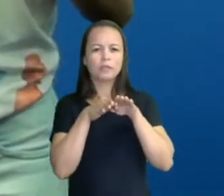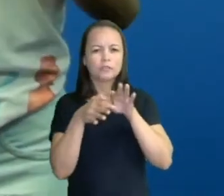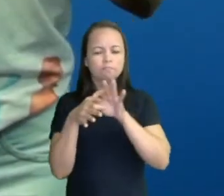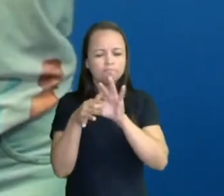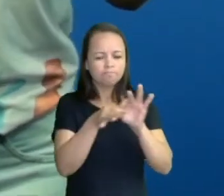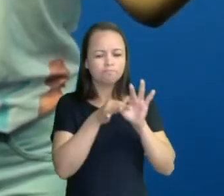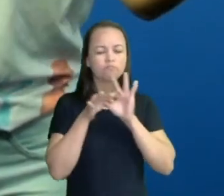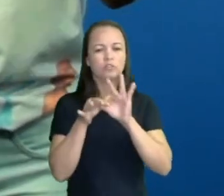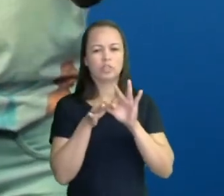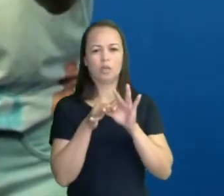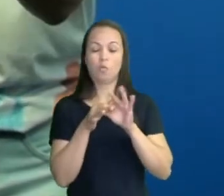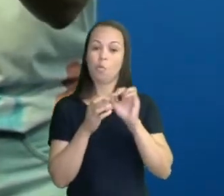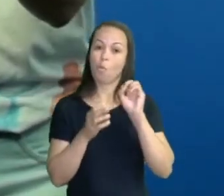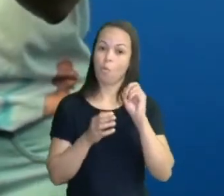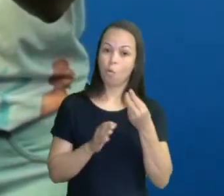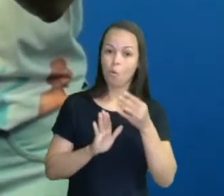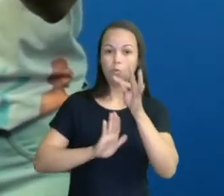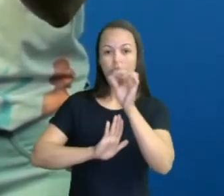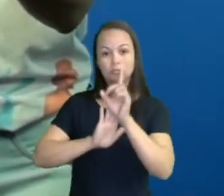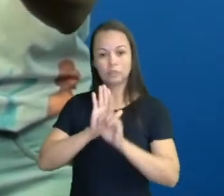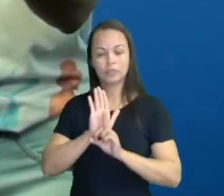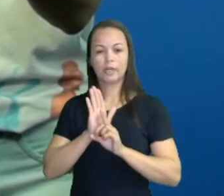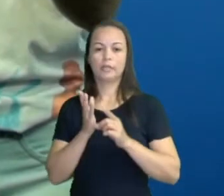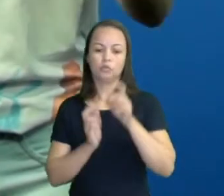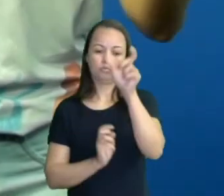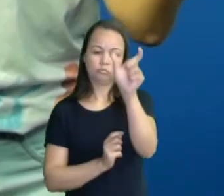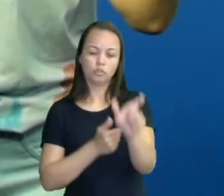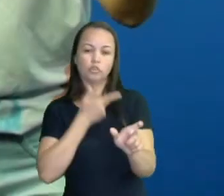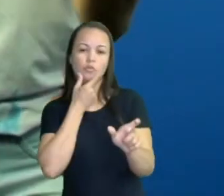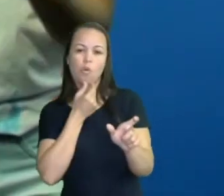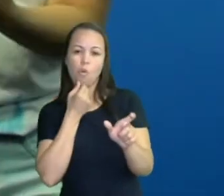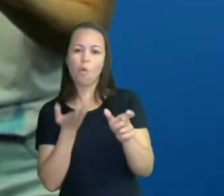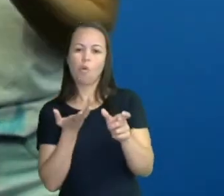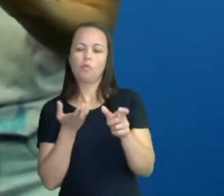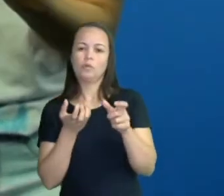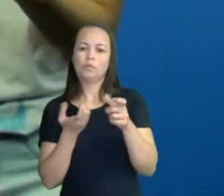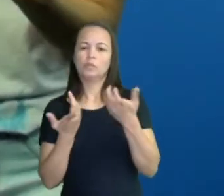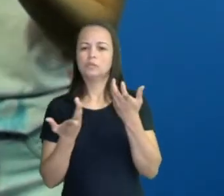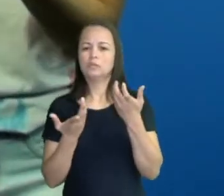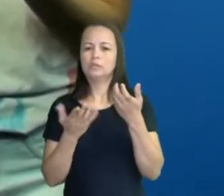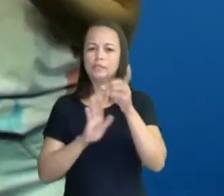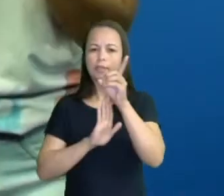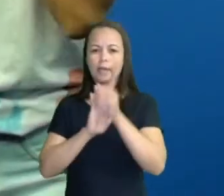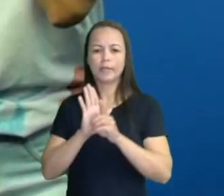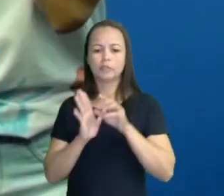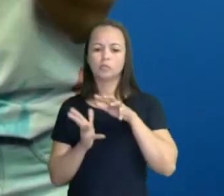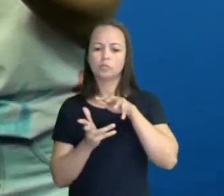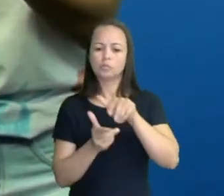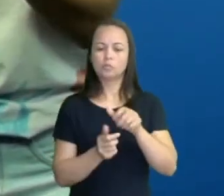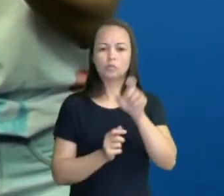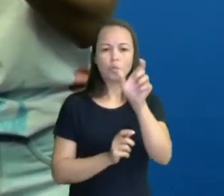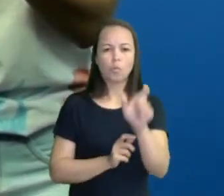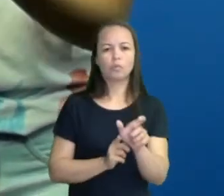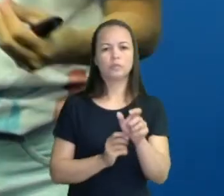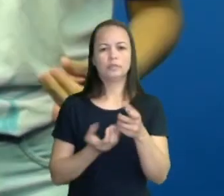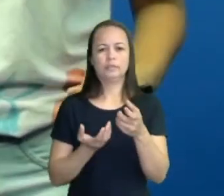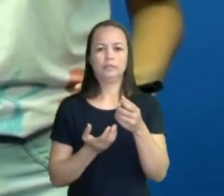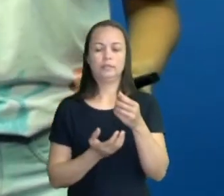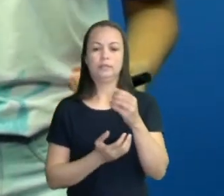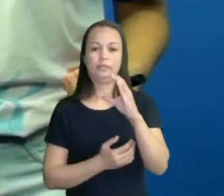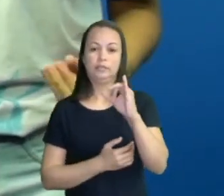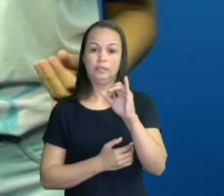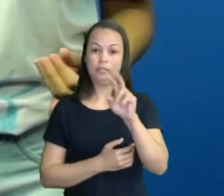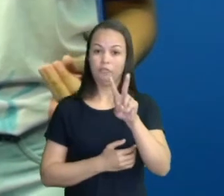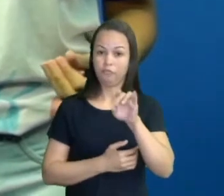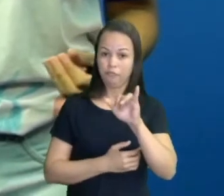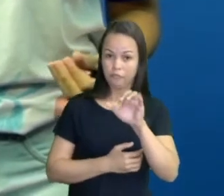fraternidade, ou direitos do homem, direitos universais do homem, esses direitos civis.